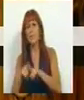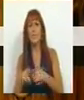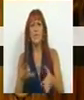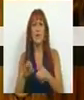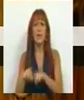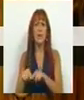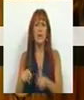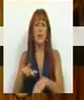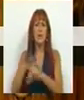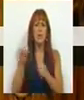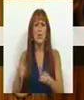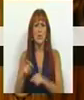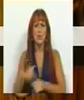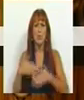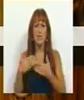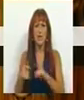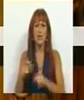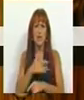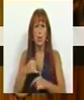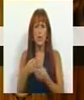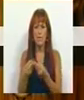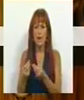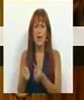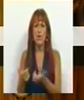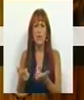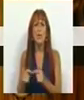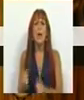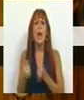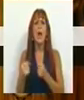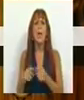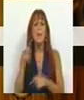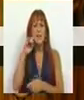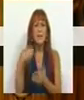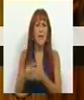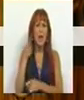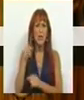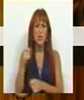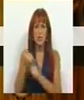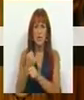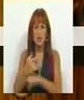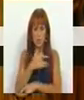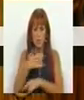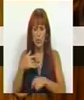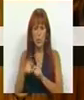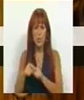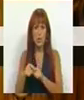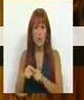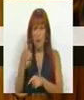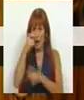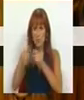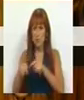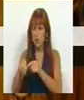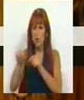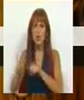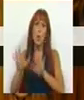centro hospitalar de profissionais de saúde e meios materiais capazes de garantir a qualidade dos serviços de saúde que os utentes